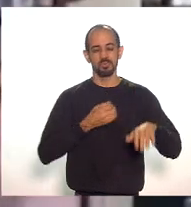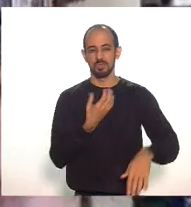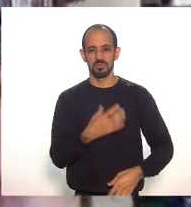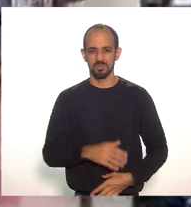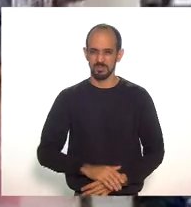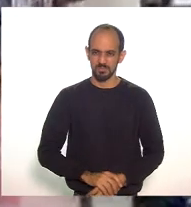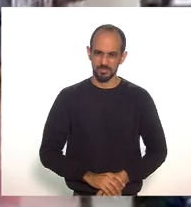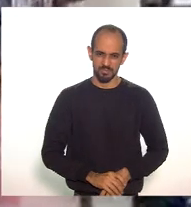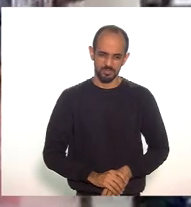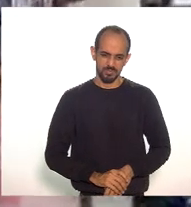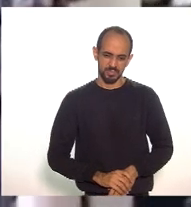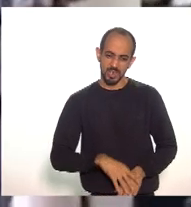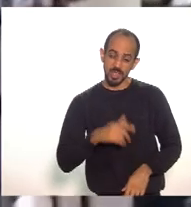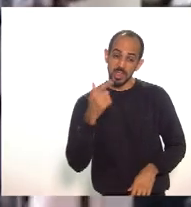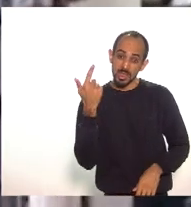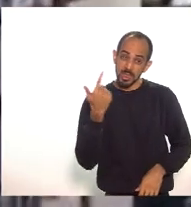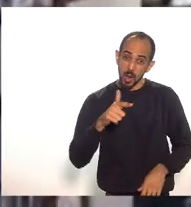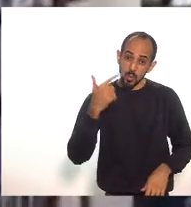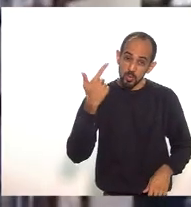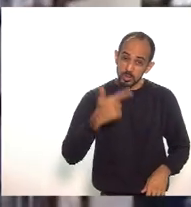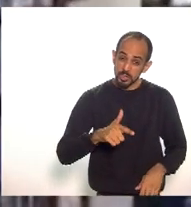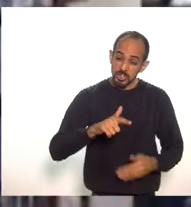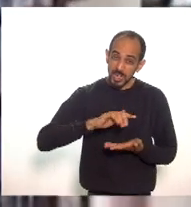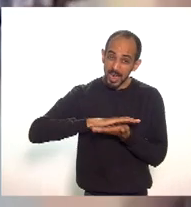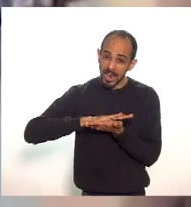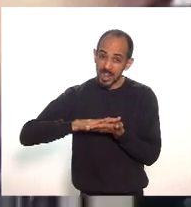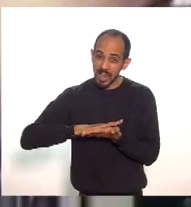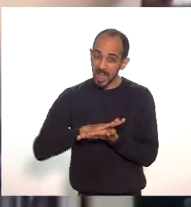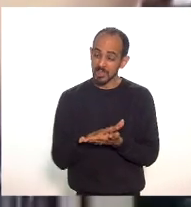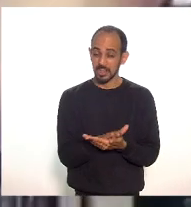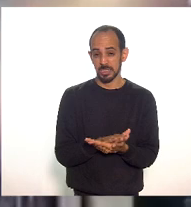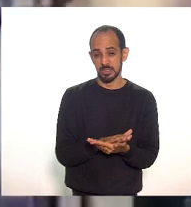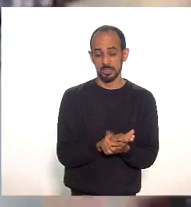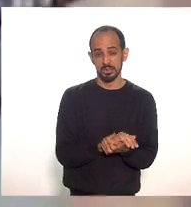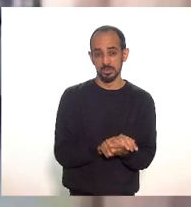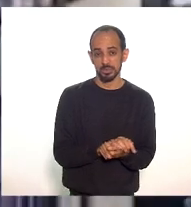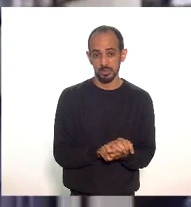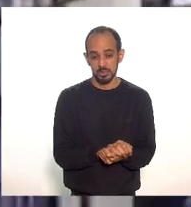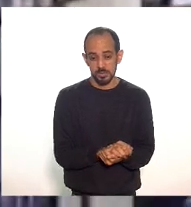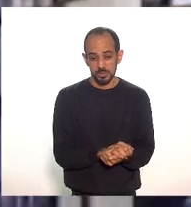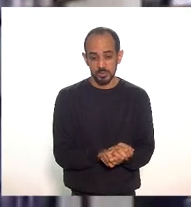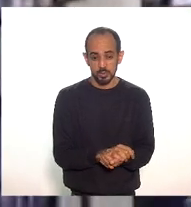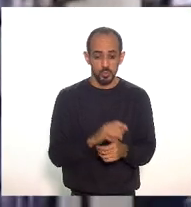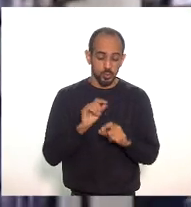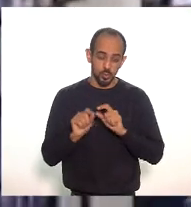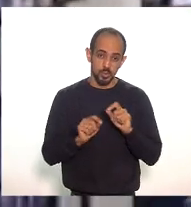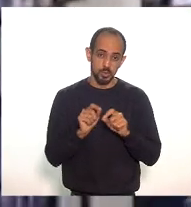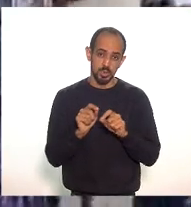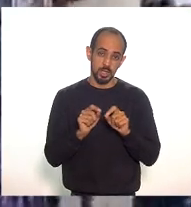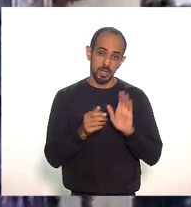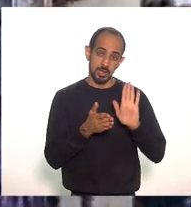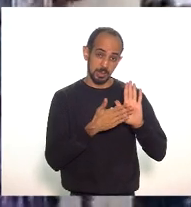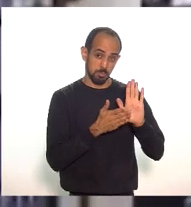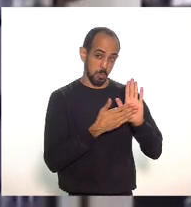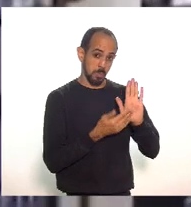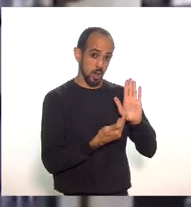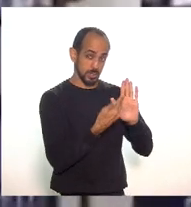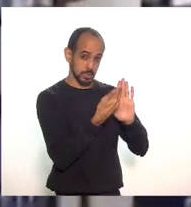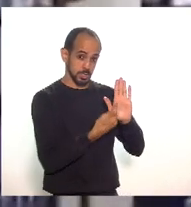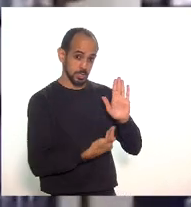e não continha de forma alguma e na proposta